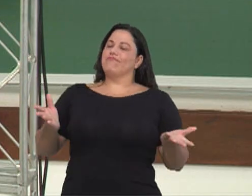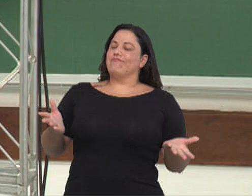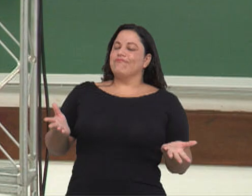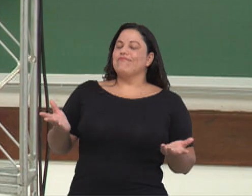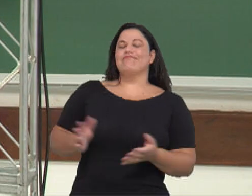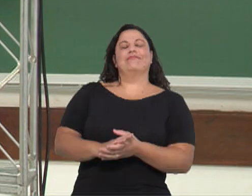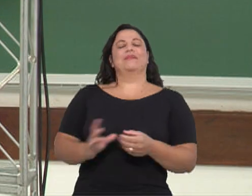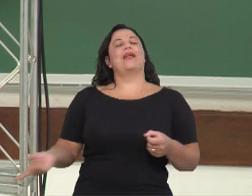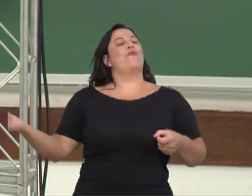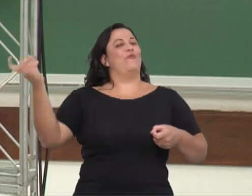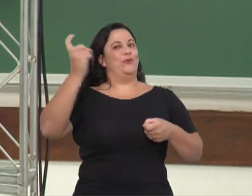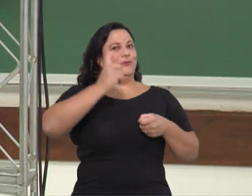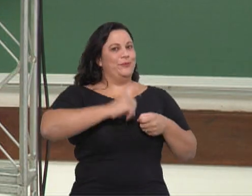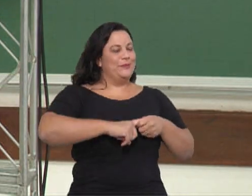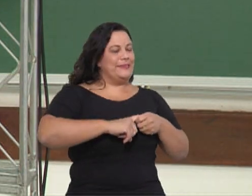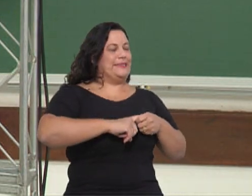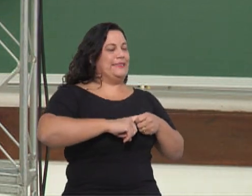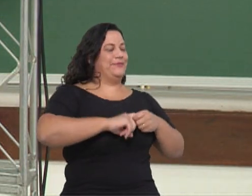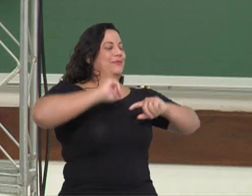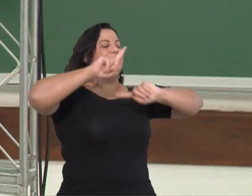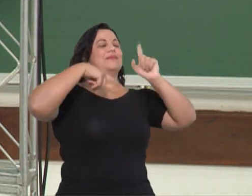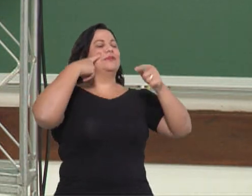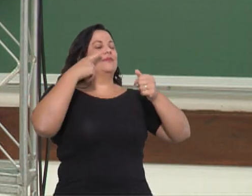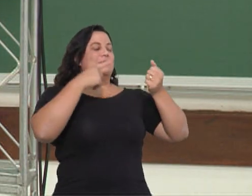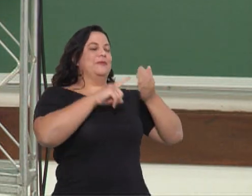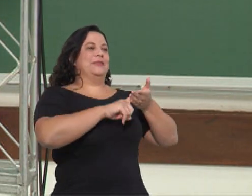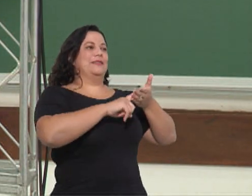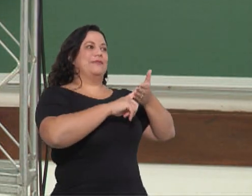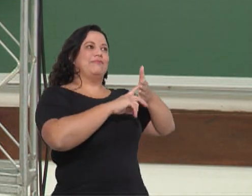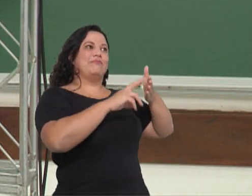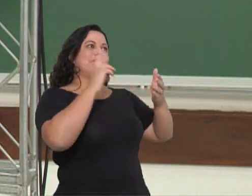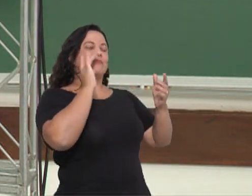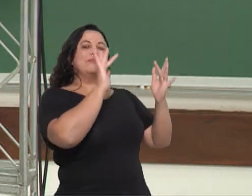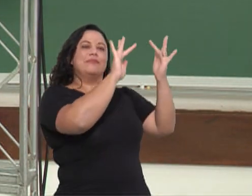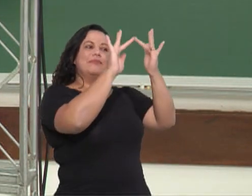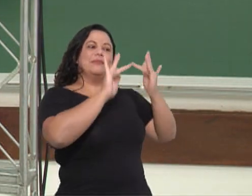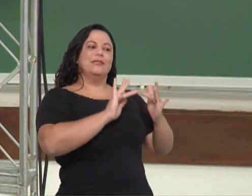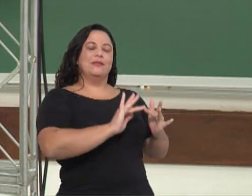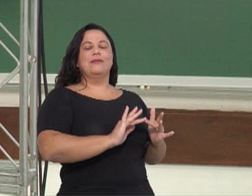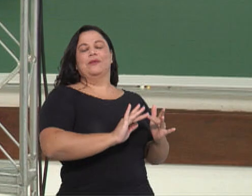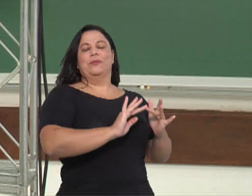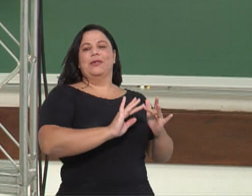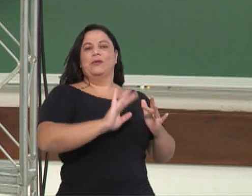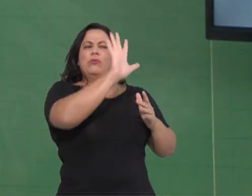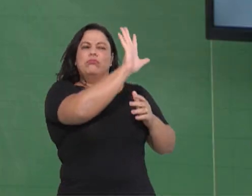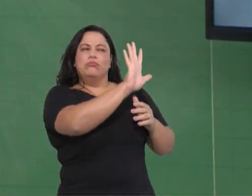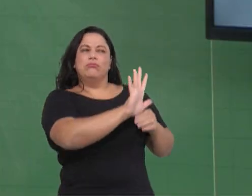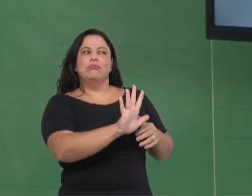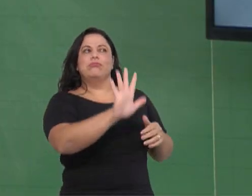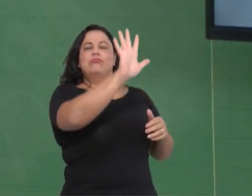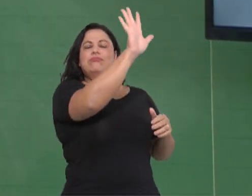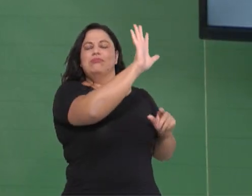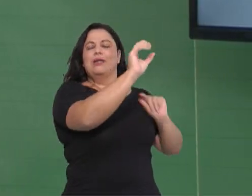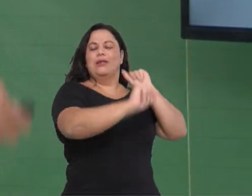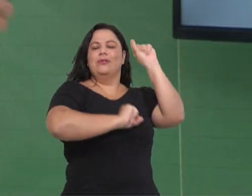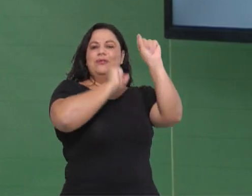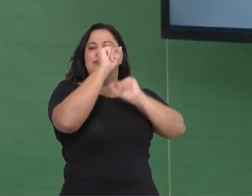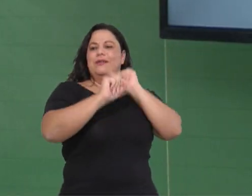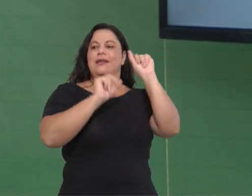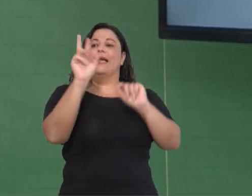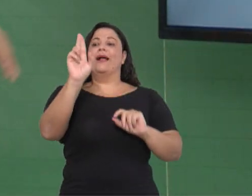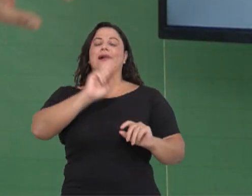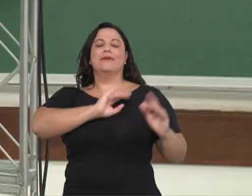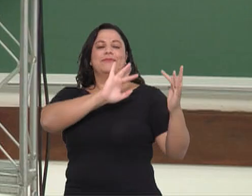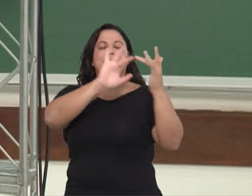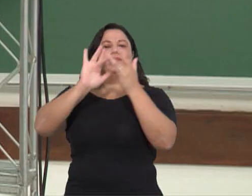retomamos aqui após vocês relacionarem algumas figuras folclóricas e tentarem entender qual religiosidade ela está ligada.